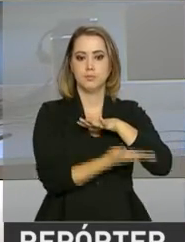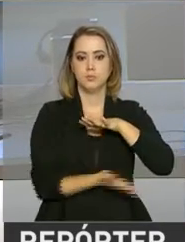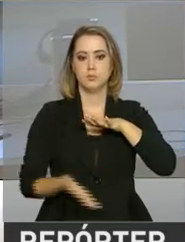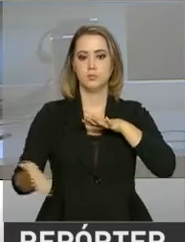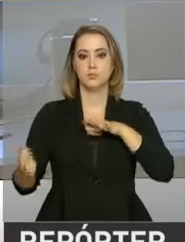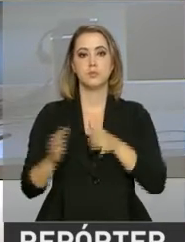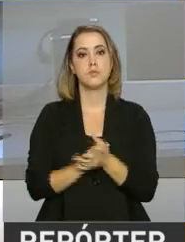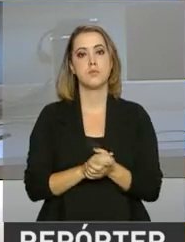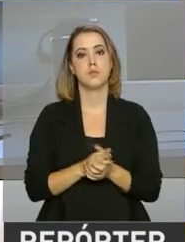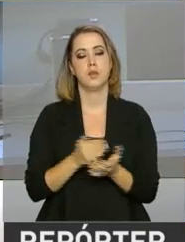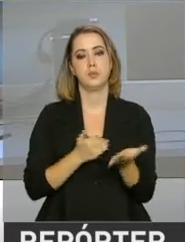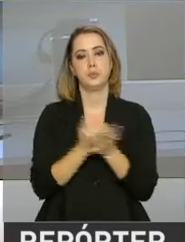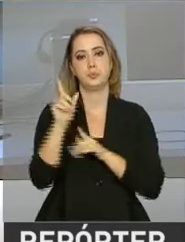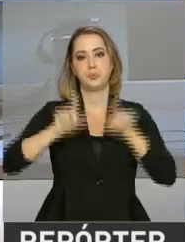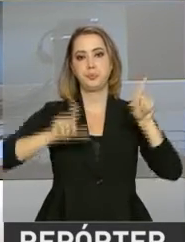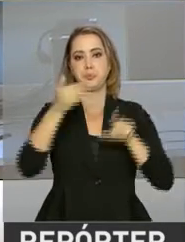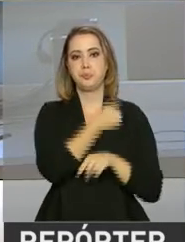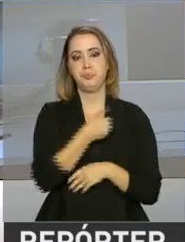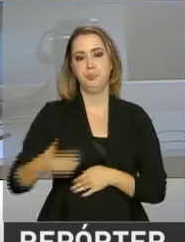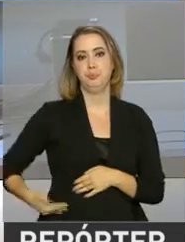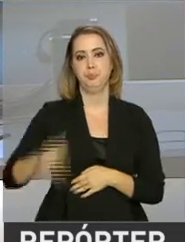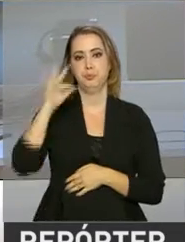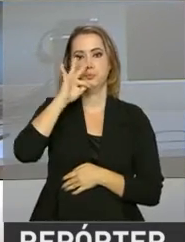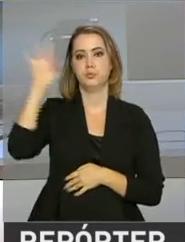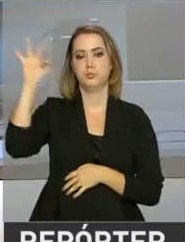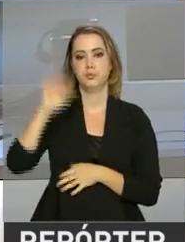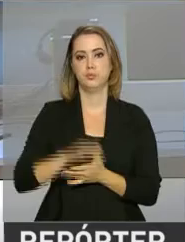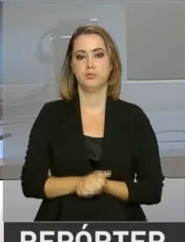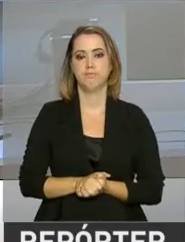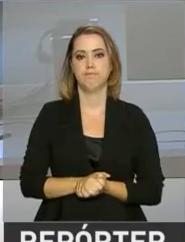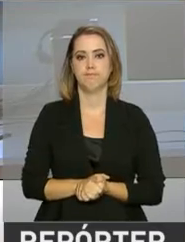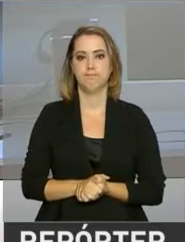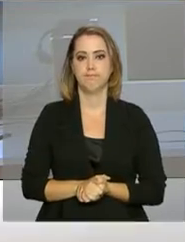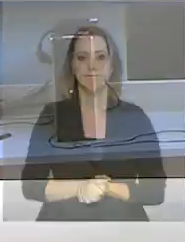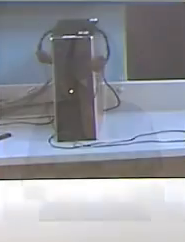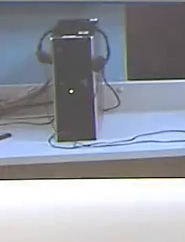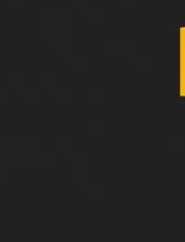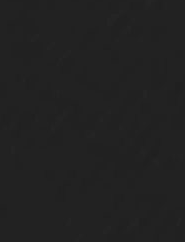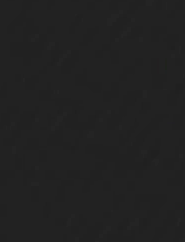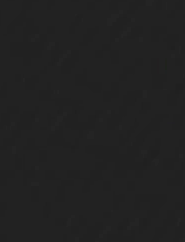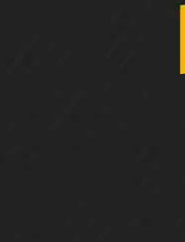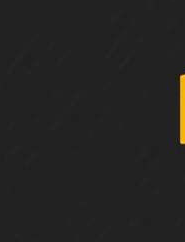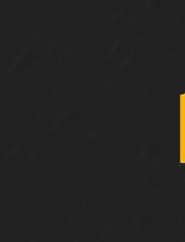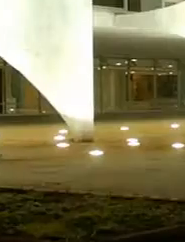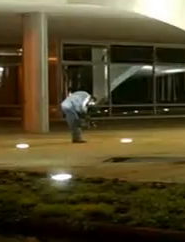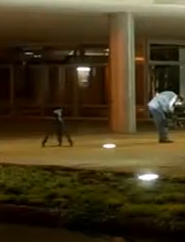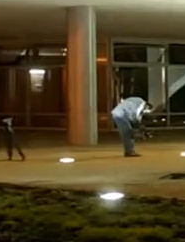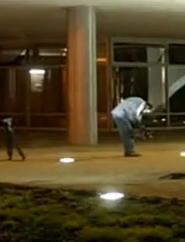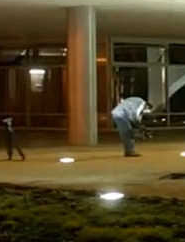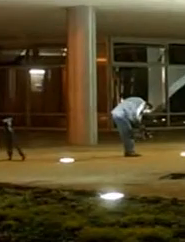redes sociais e continue com a gente aqui na NBR, a TV do Governo Federal.